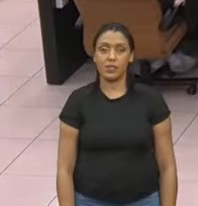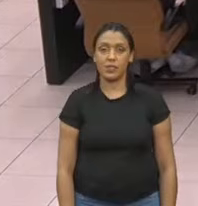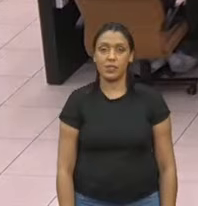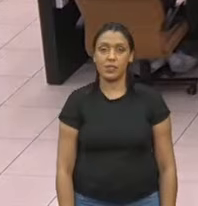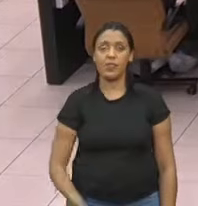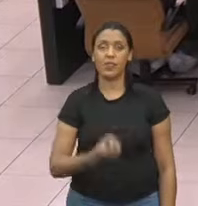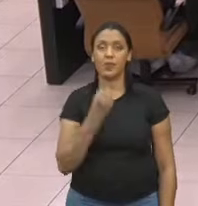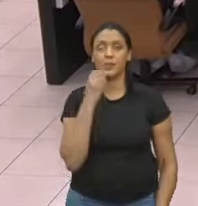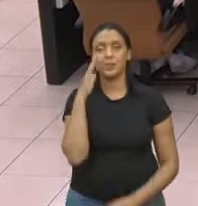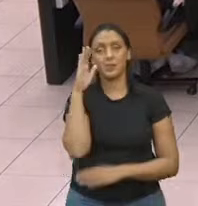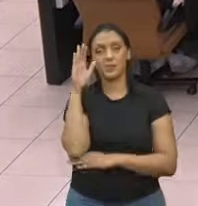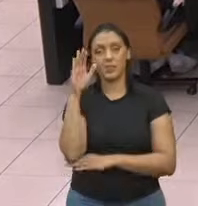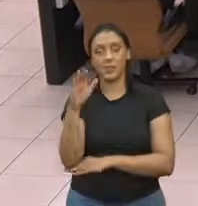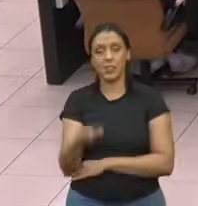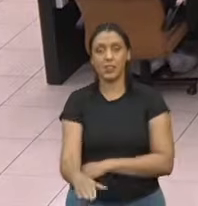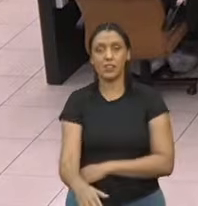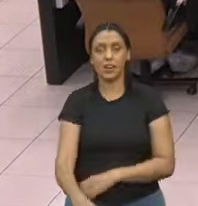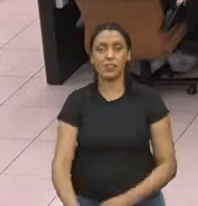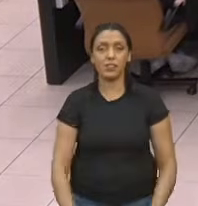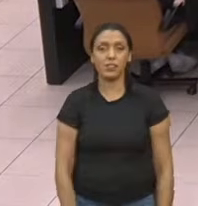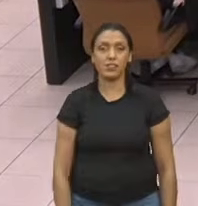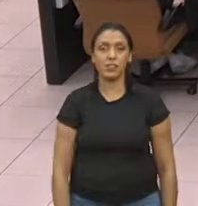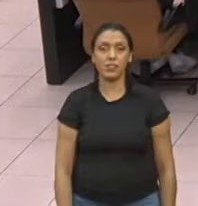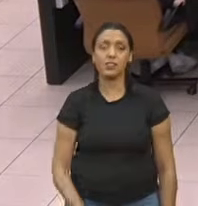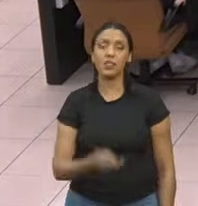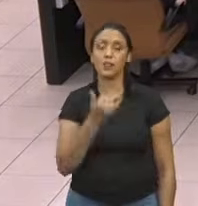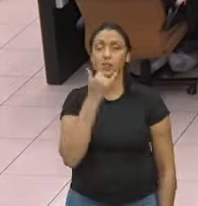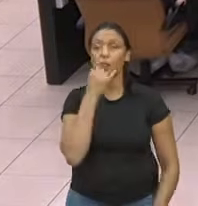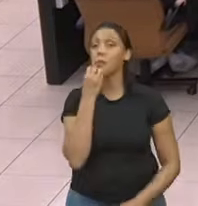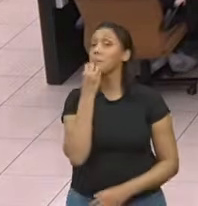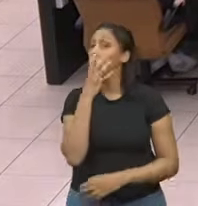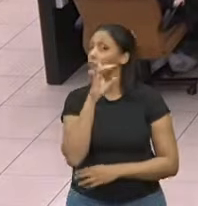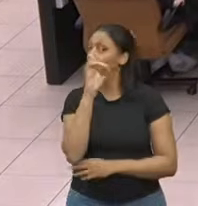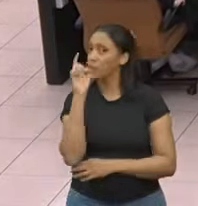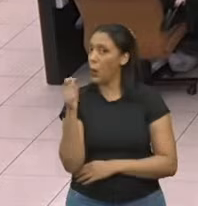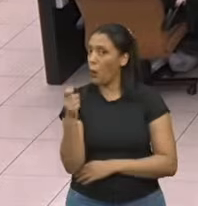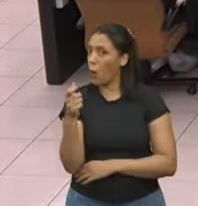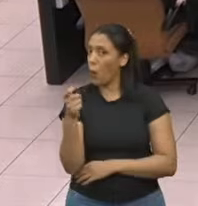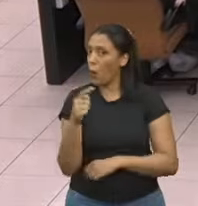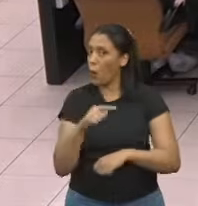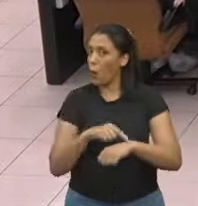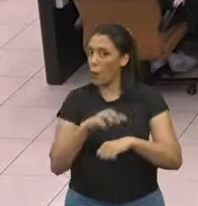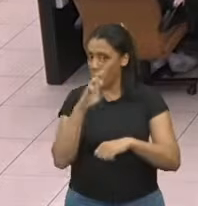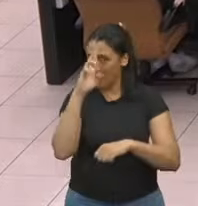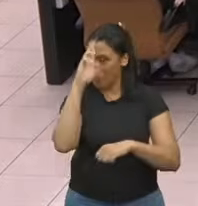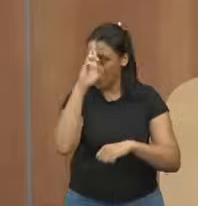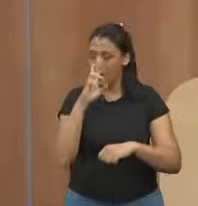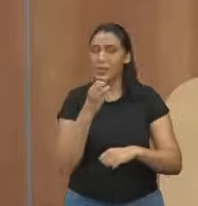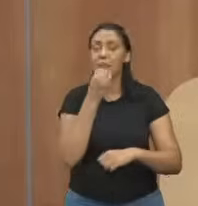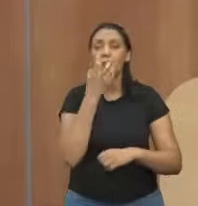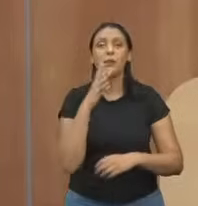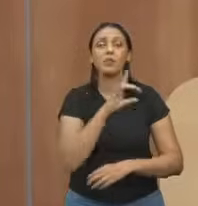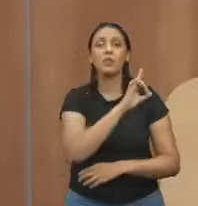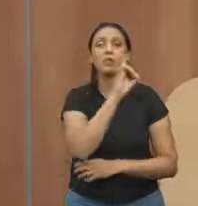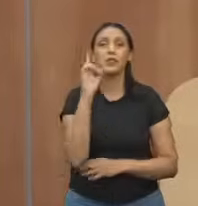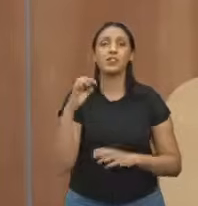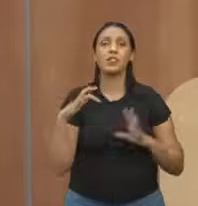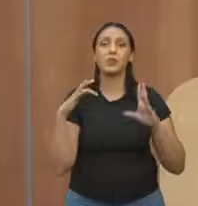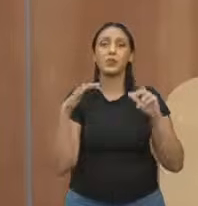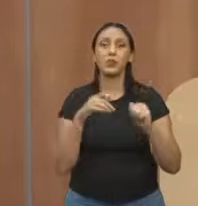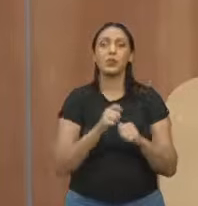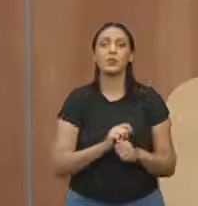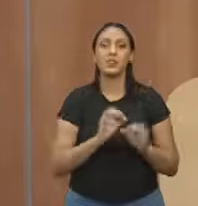Boa tarde, bom dia ainda, né? Quase meio-dia. Bom dia a todos que nos assistem ao vivo pela TV Câmara,